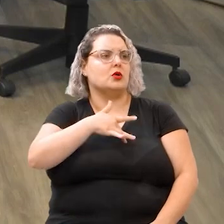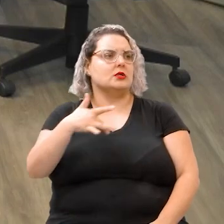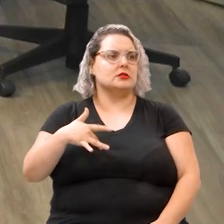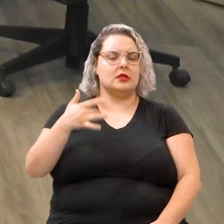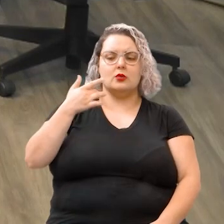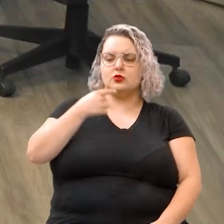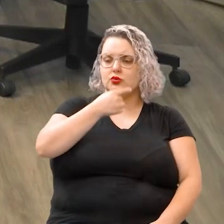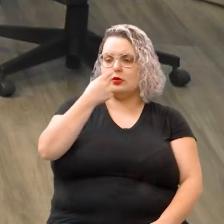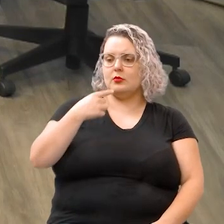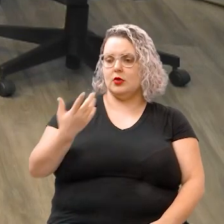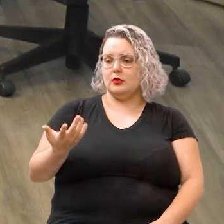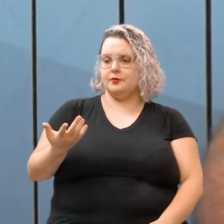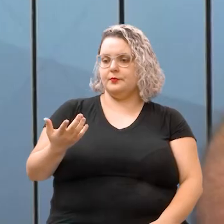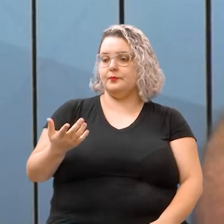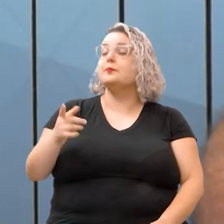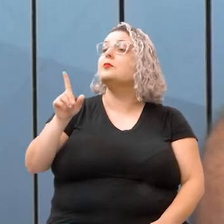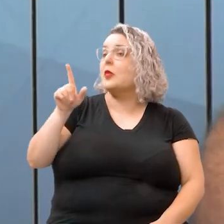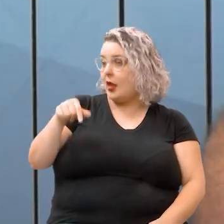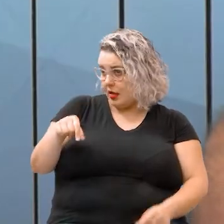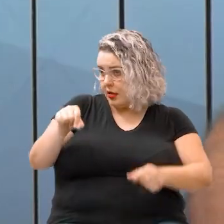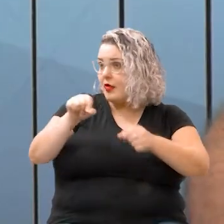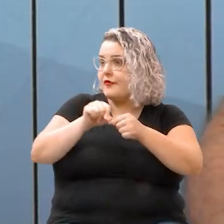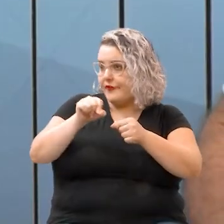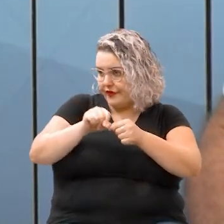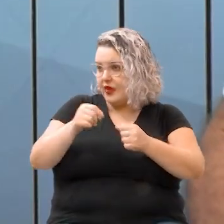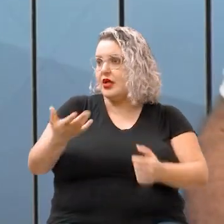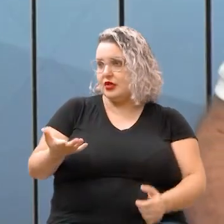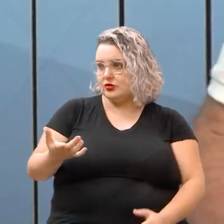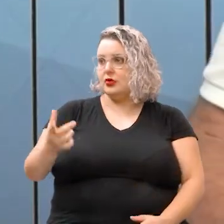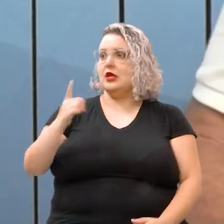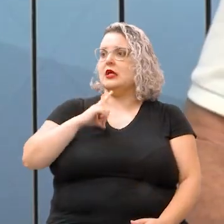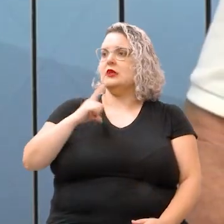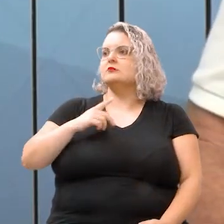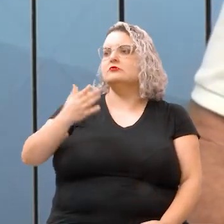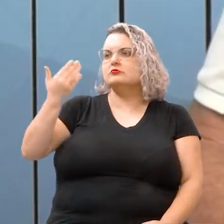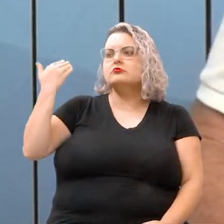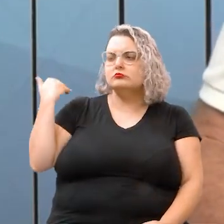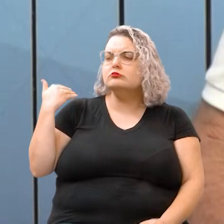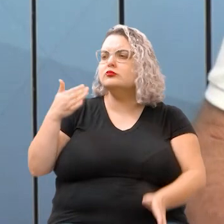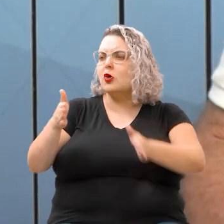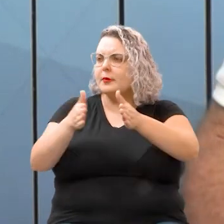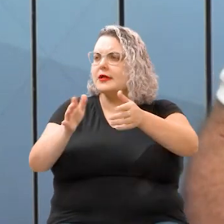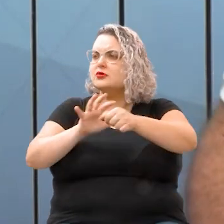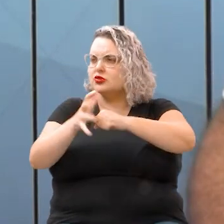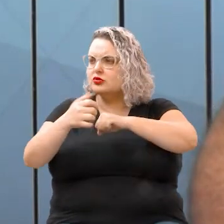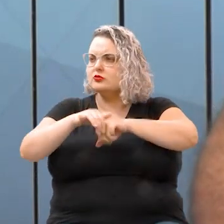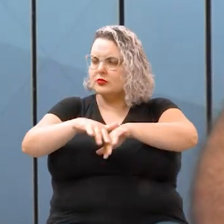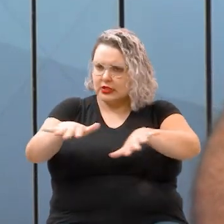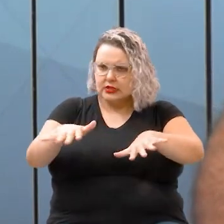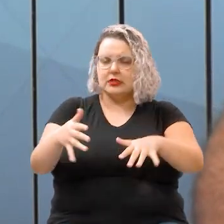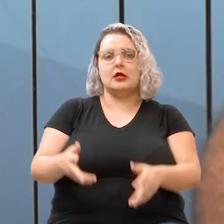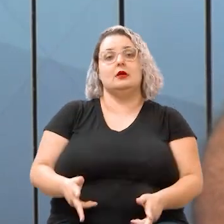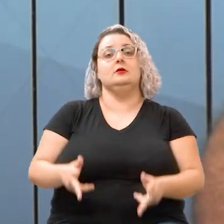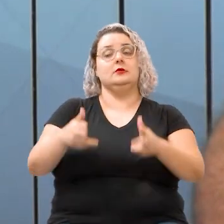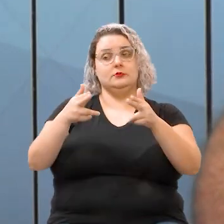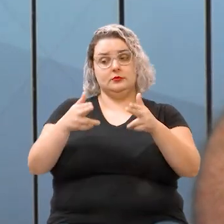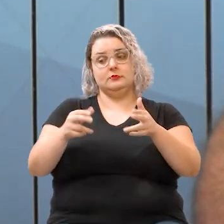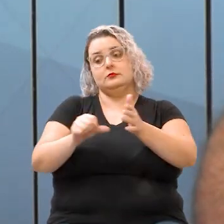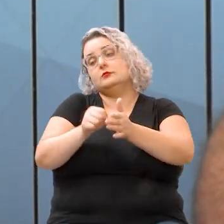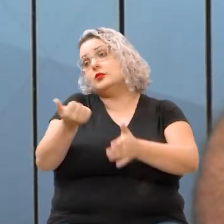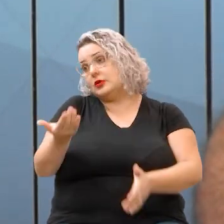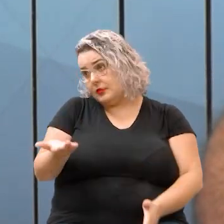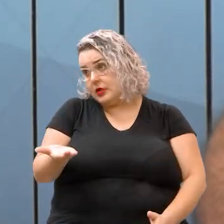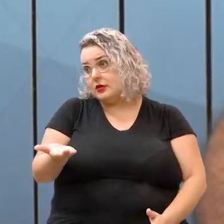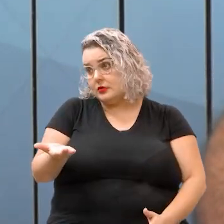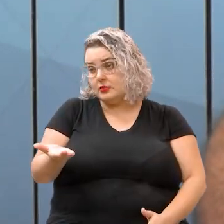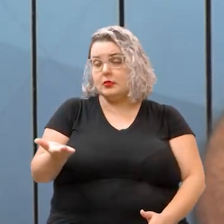bucal? Isso ainda é feito. A gente teve um tempo aí pandêmico, né? Então a gente suspendeu. Primeiro que a